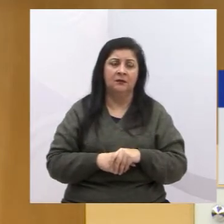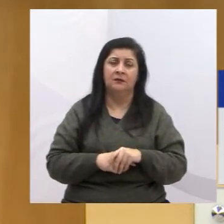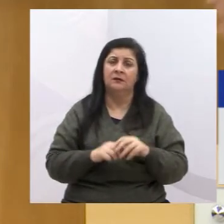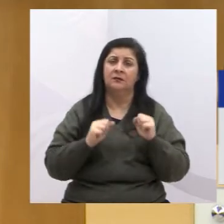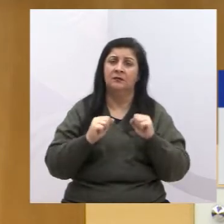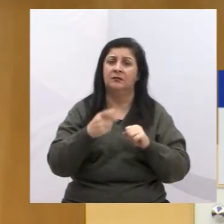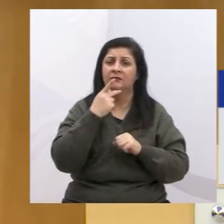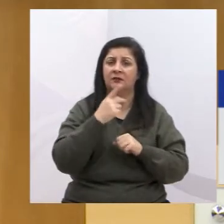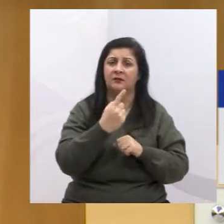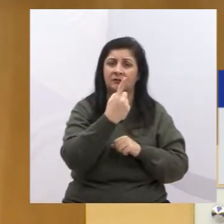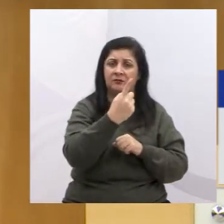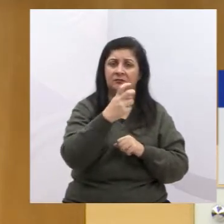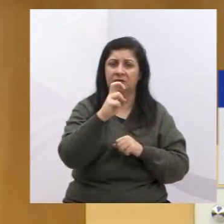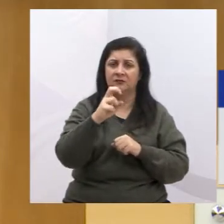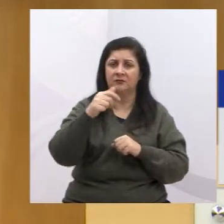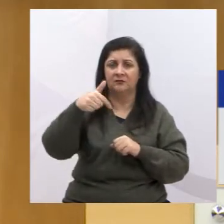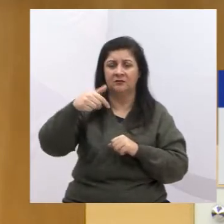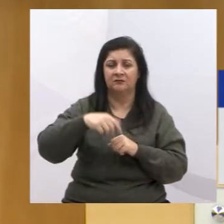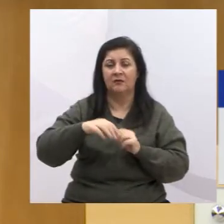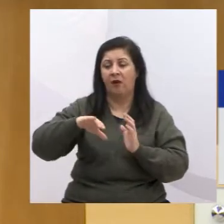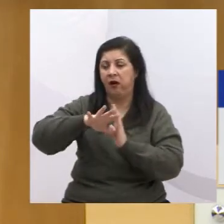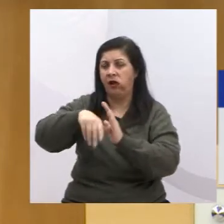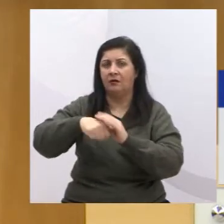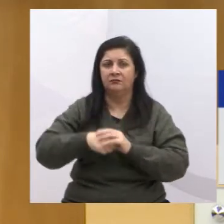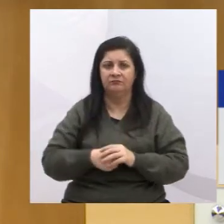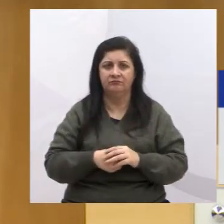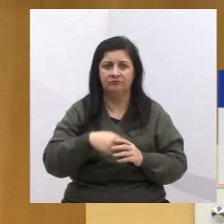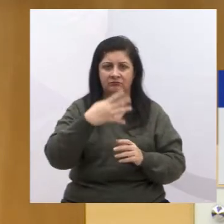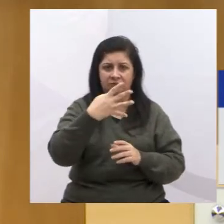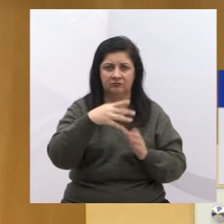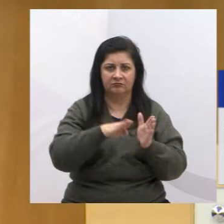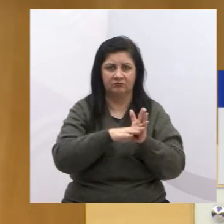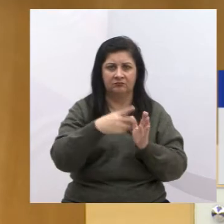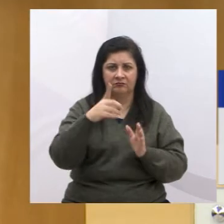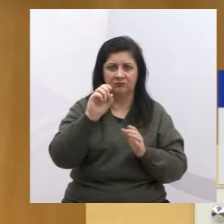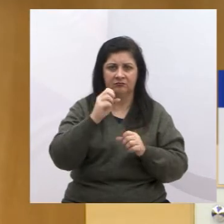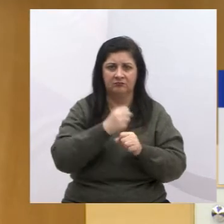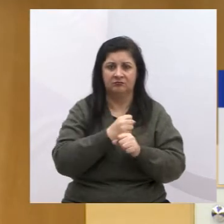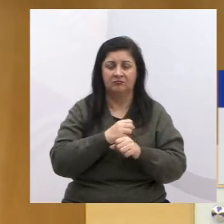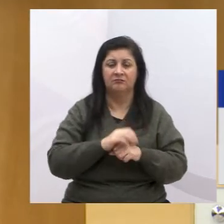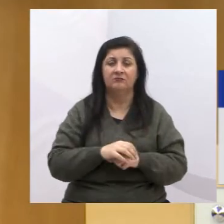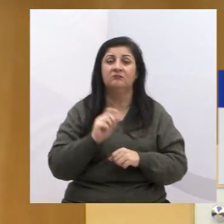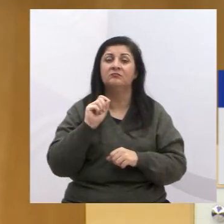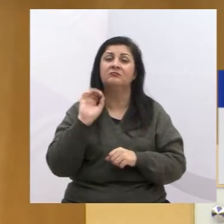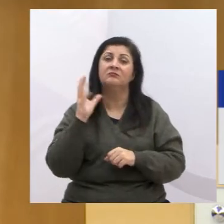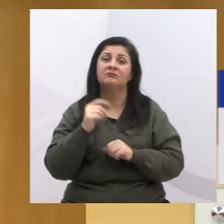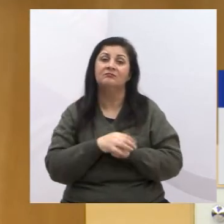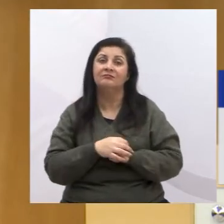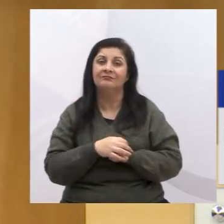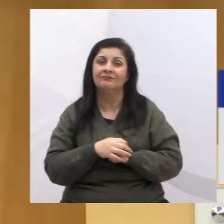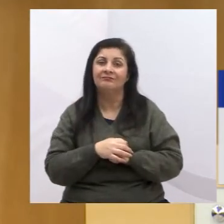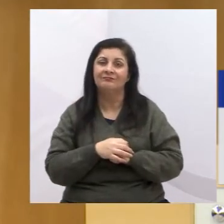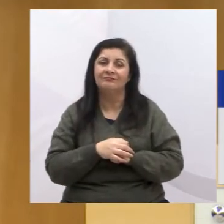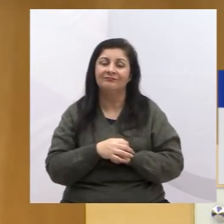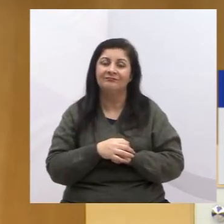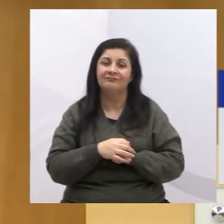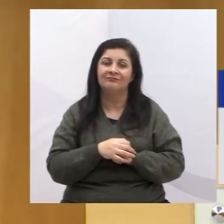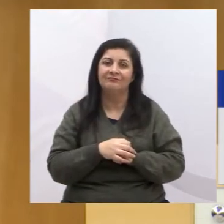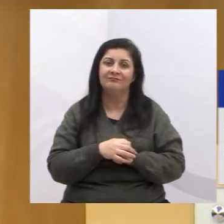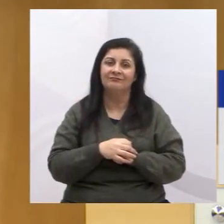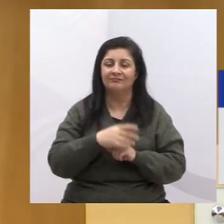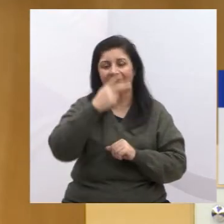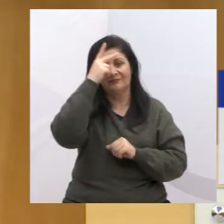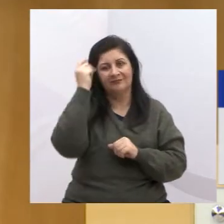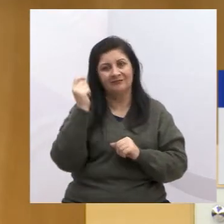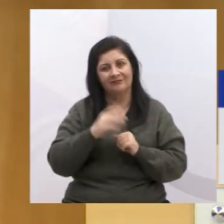artigo 157 do Código Penal, roubo, 4 a 10 anos de reclusão. E o que a gente tem nesse país? Volta e meia,